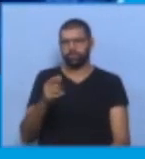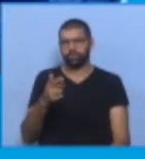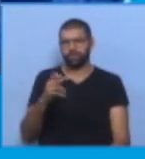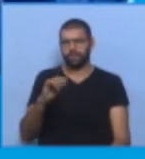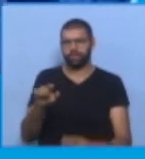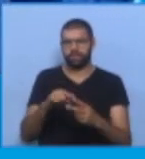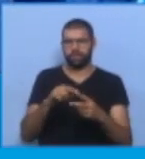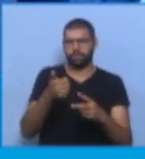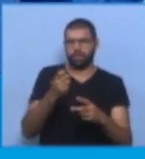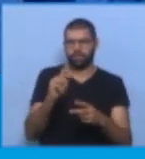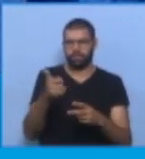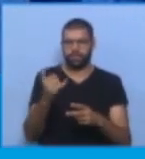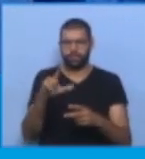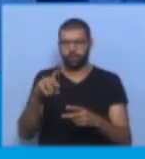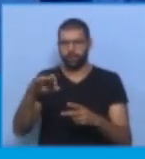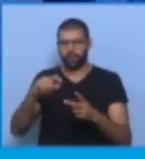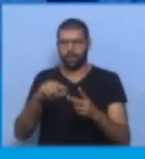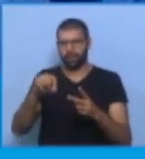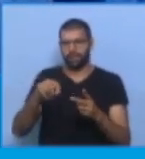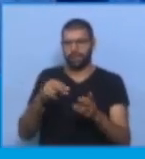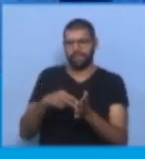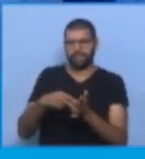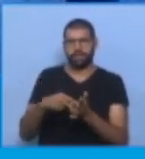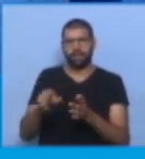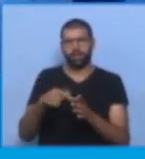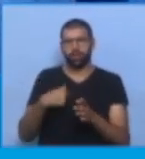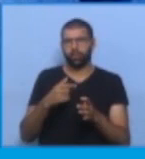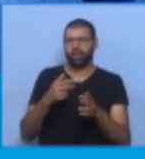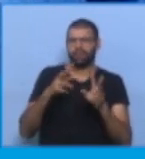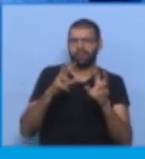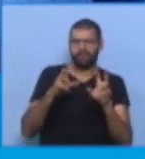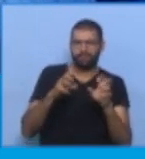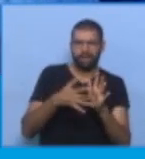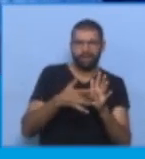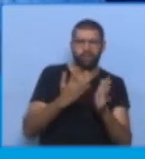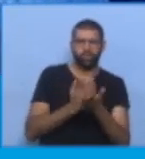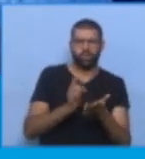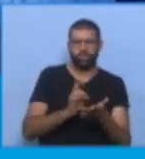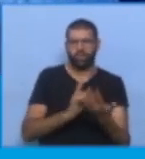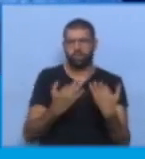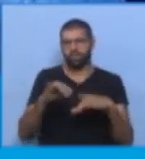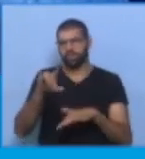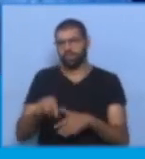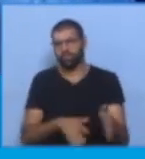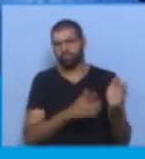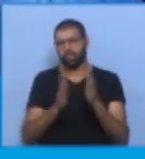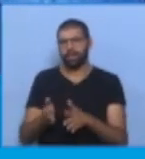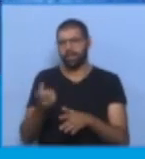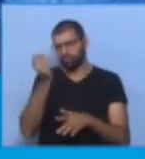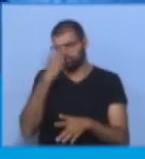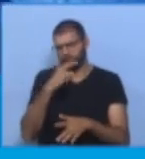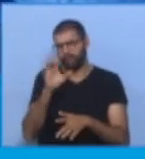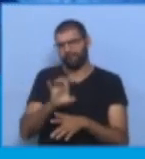babilónicas, assírias. Não só os motivos temáticos literários, mas também é a forma